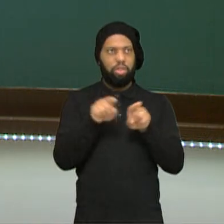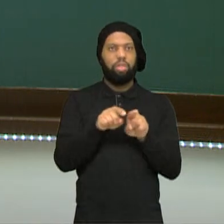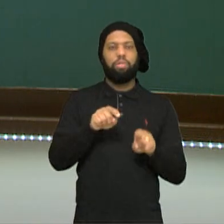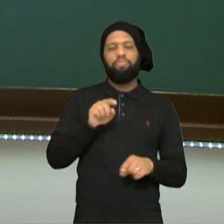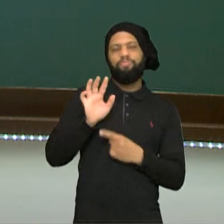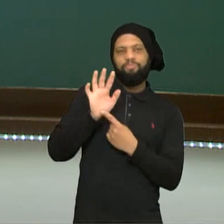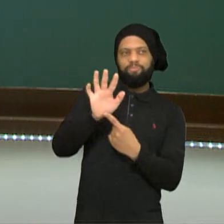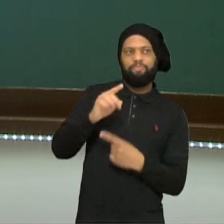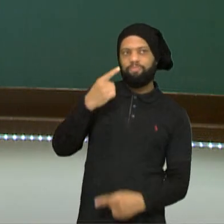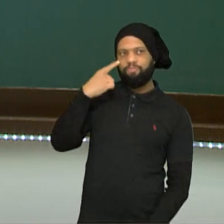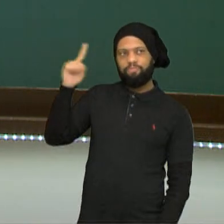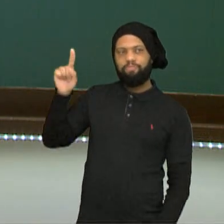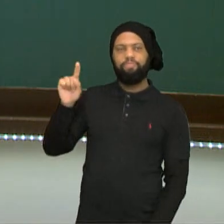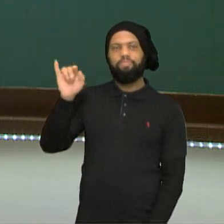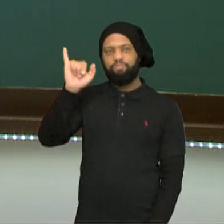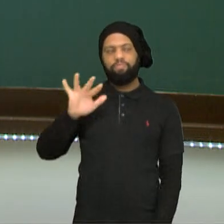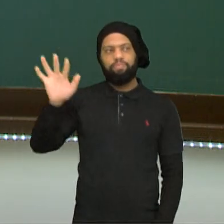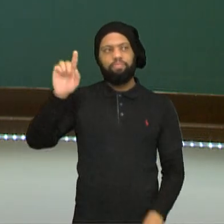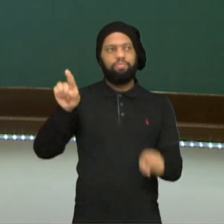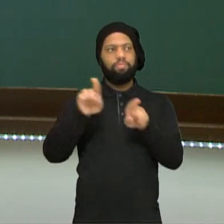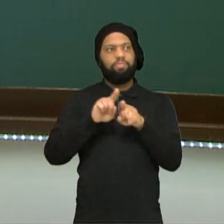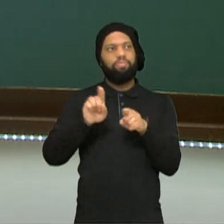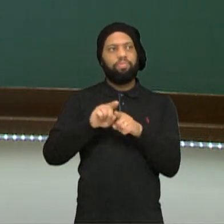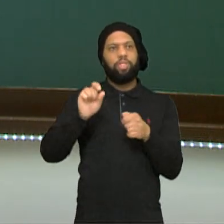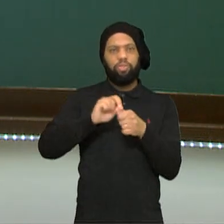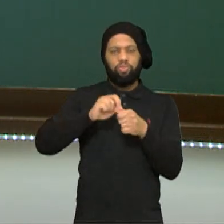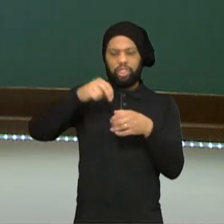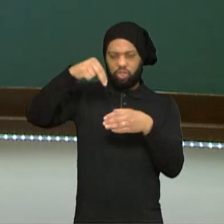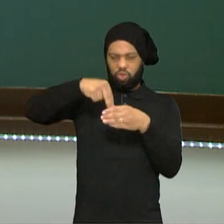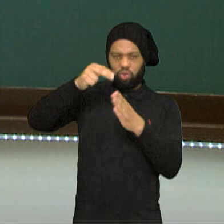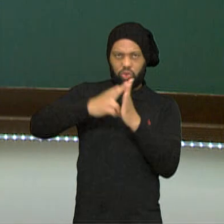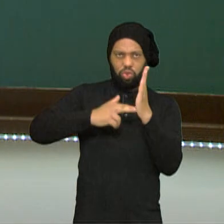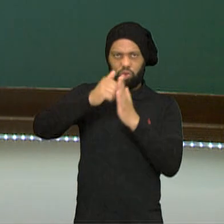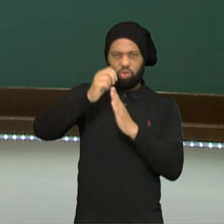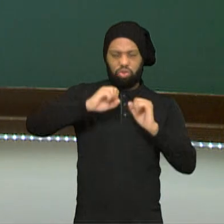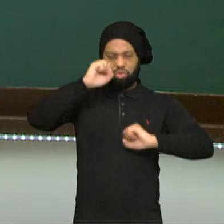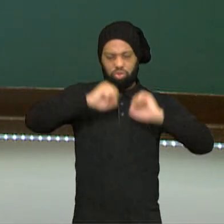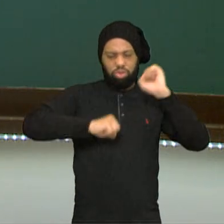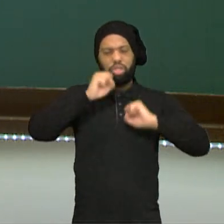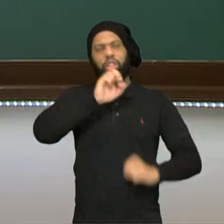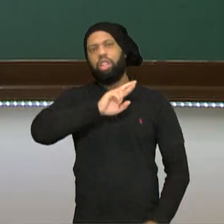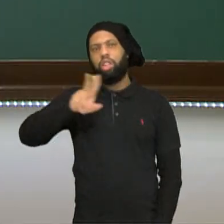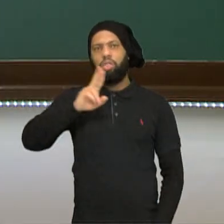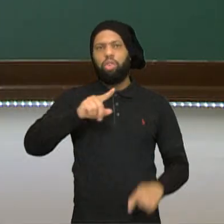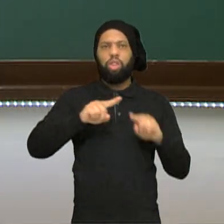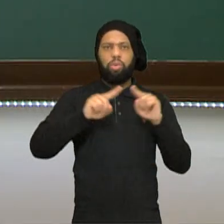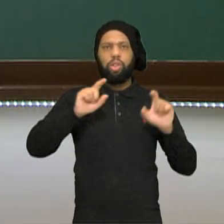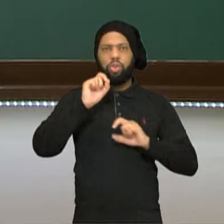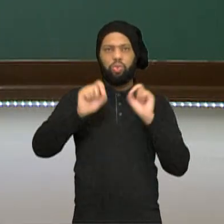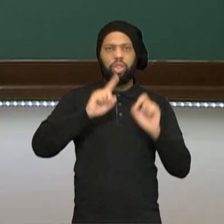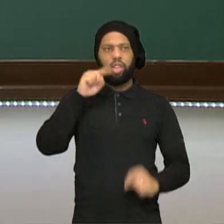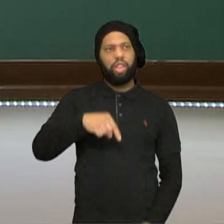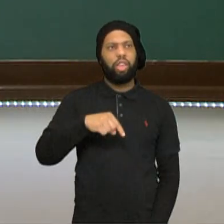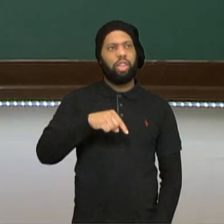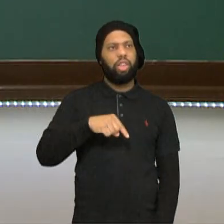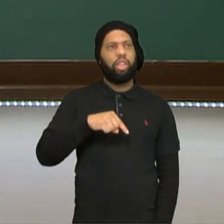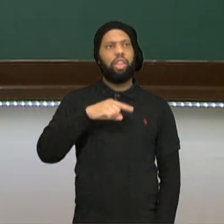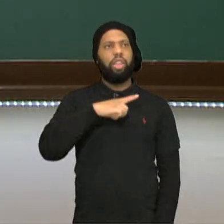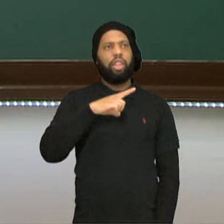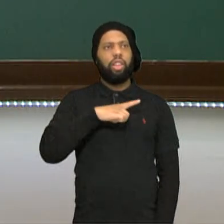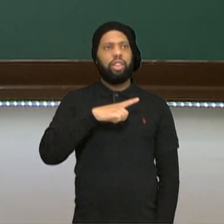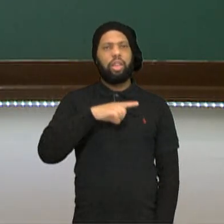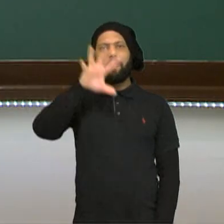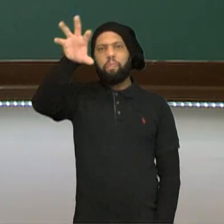Aparecendo ali na imagem, né? E é feito não com tinta industrializada, né? Mas com genipapo, né? Que foi retirado